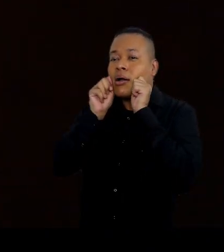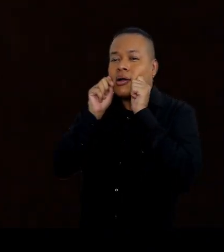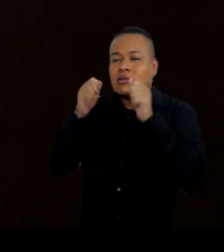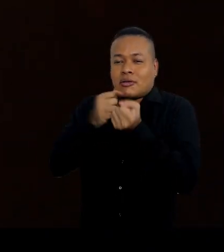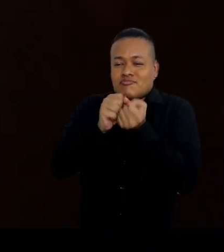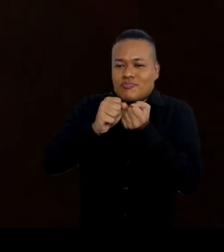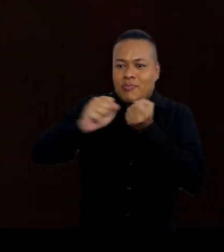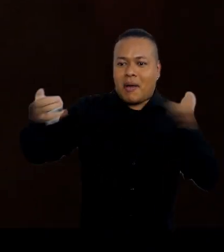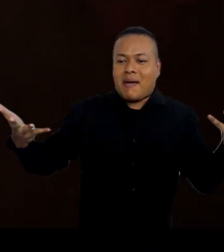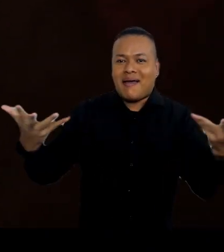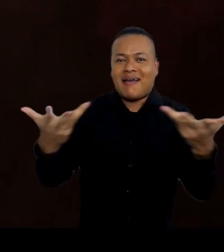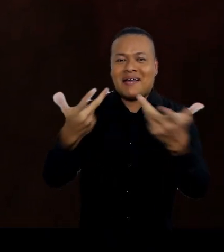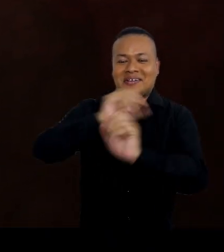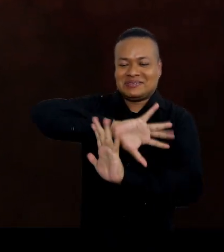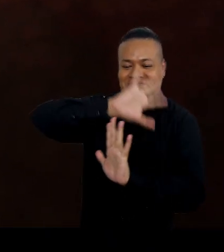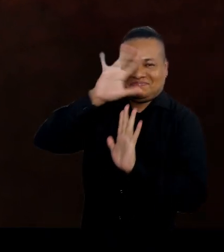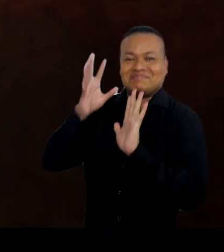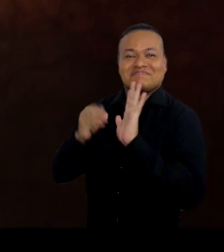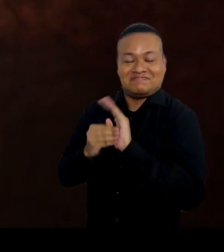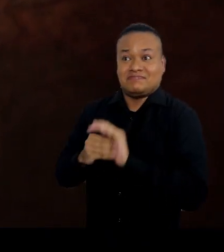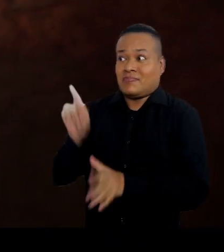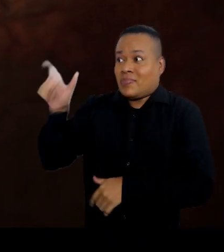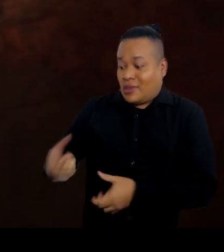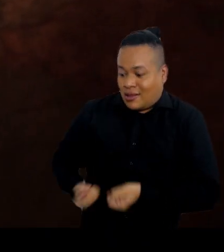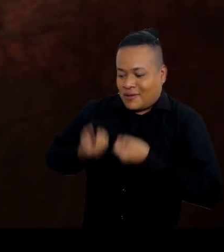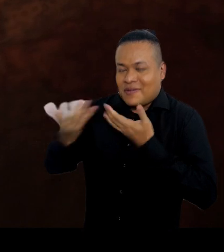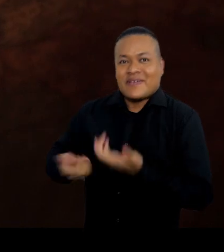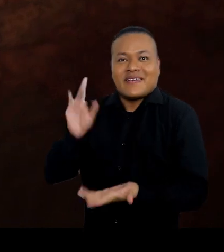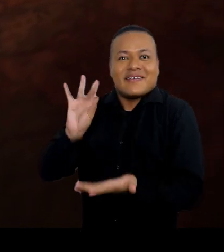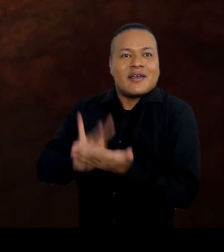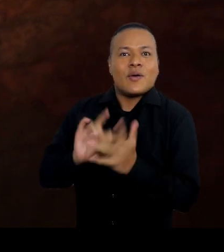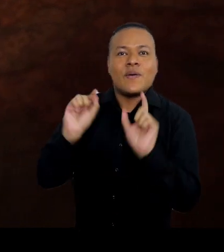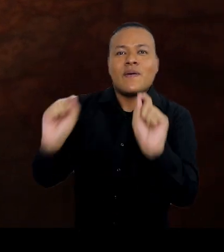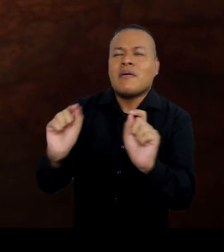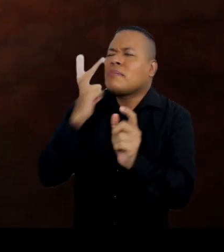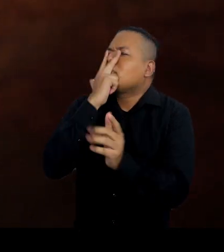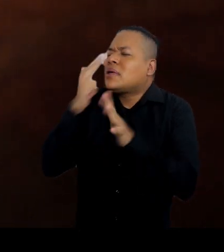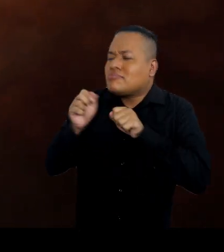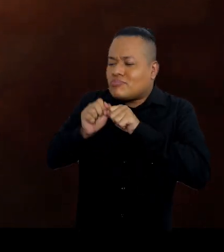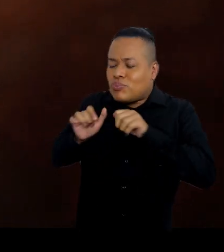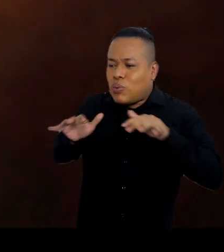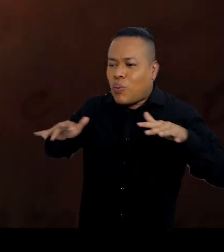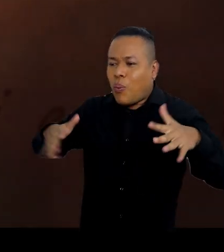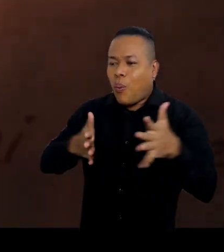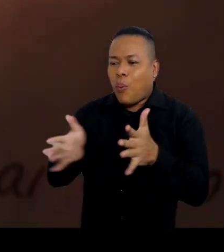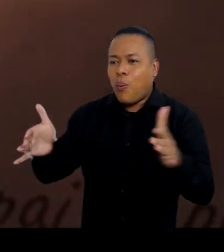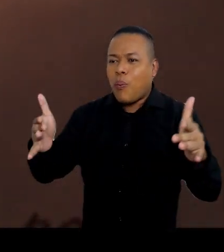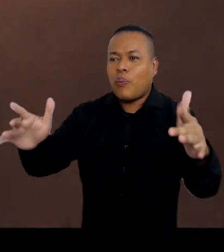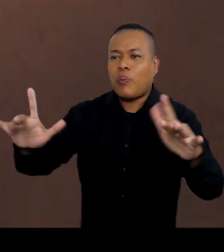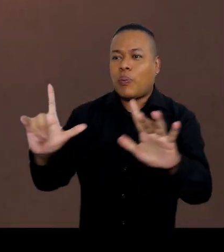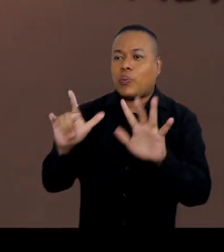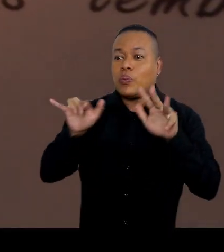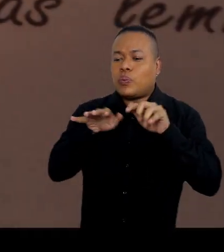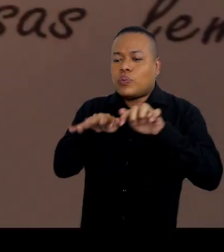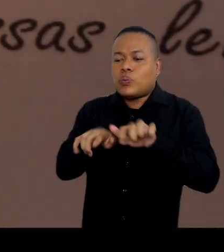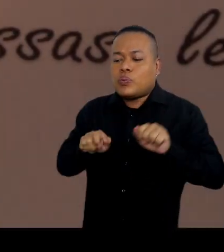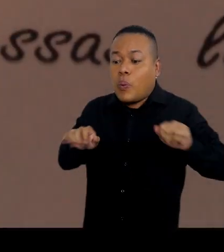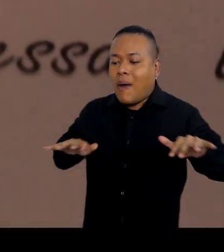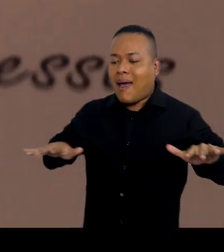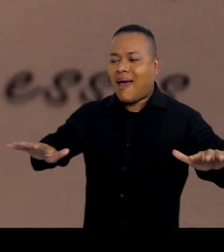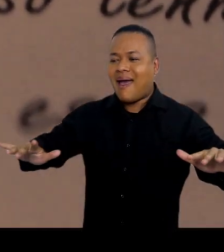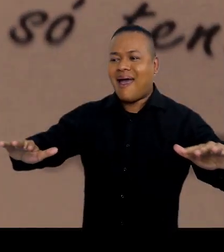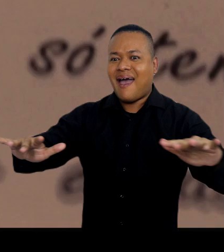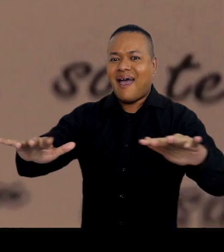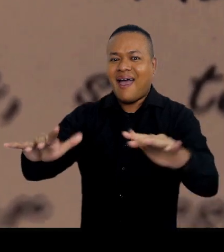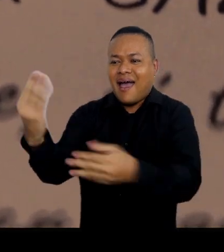densidade mágica da Amazônia. Suas palavras foram como as águas dos grandes rios, desaguando